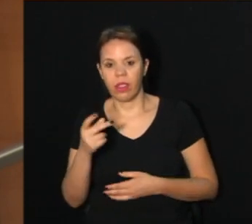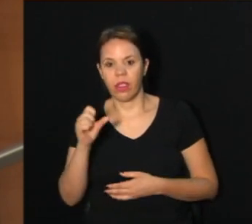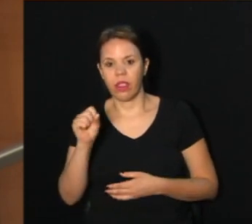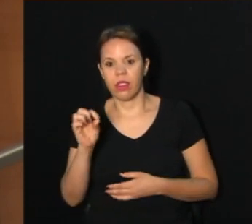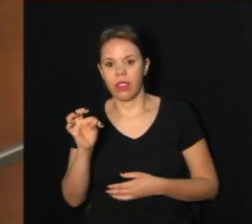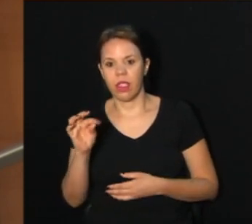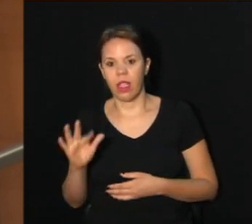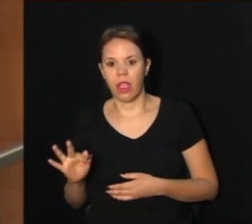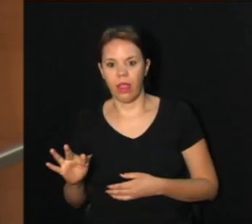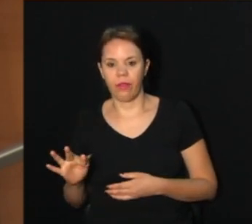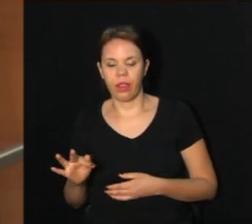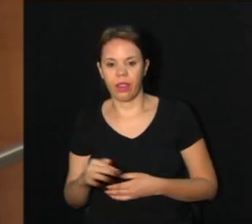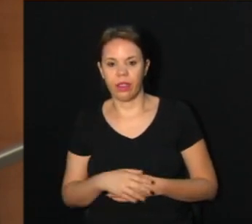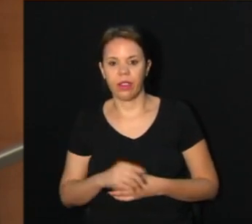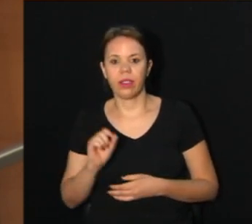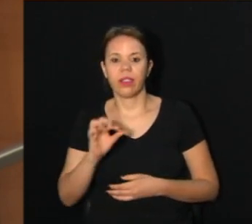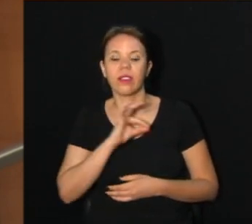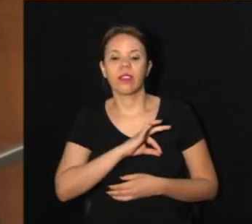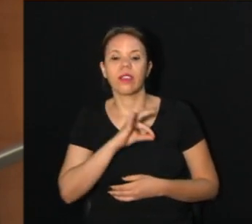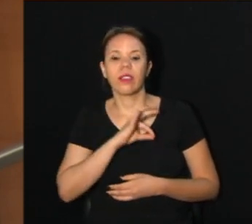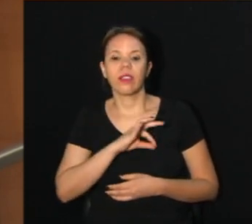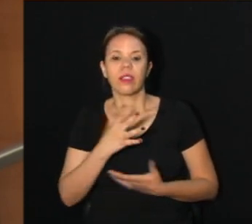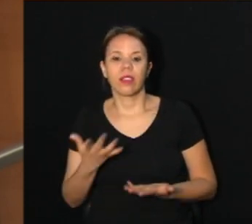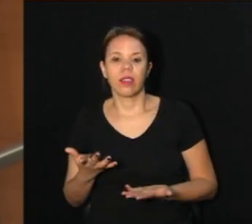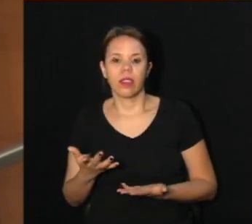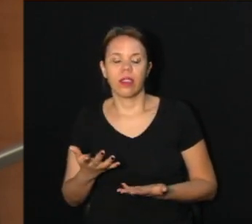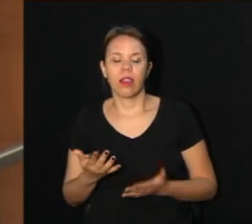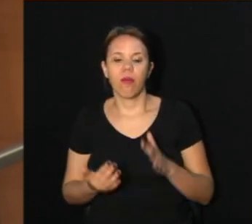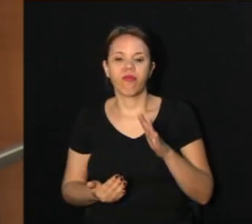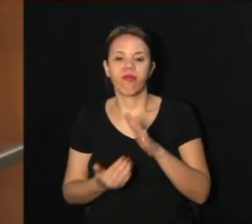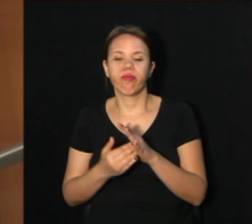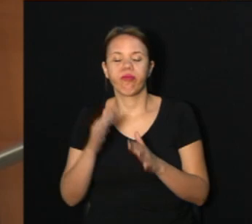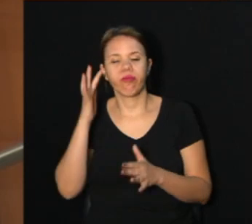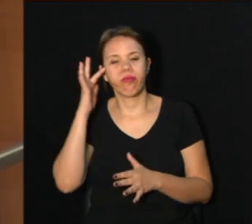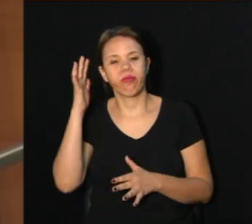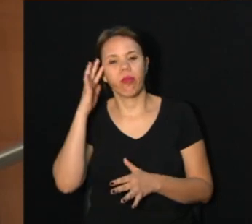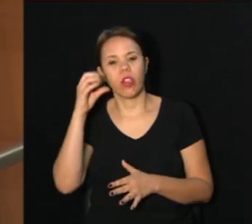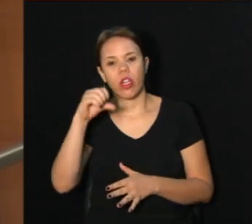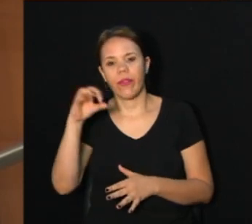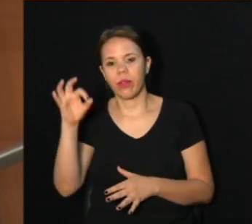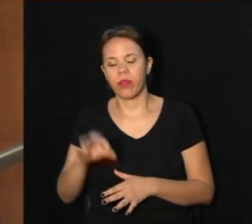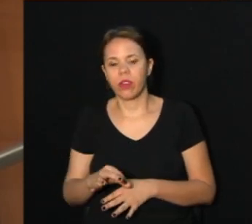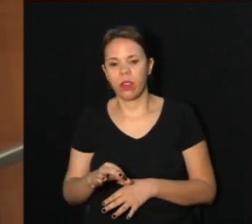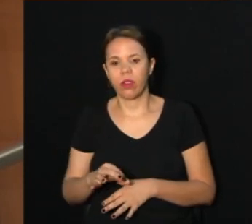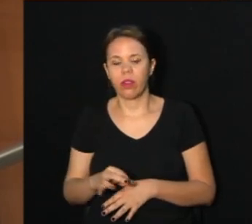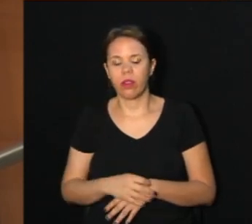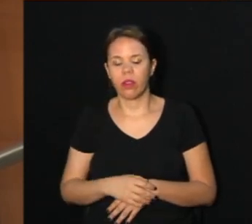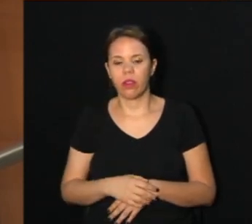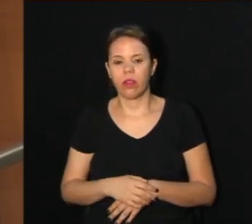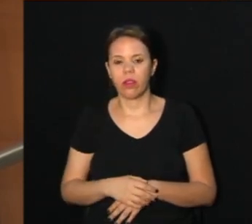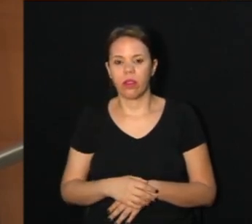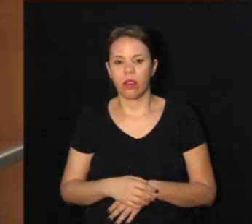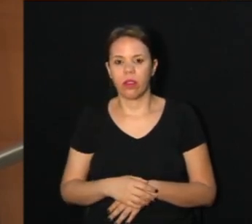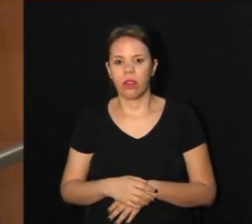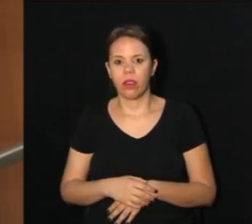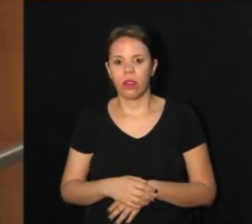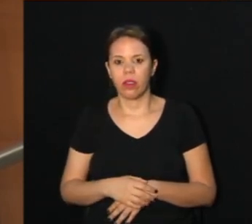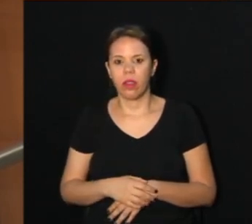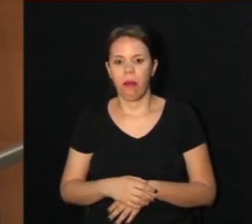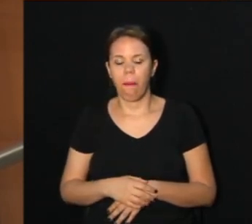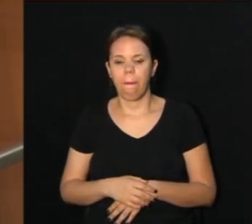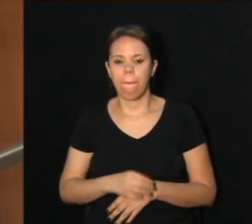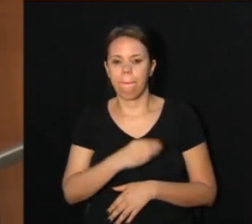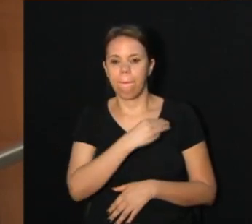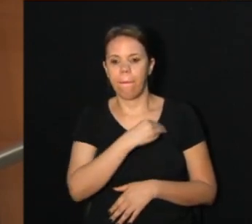STF, que é o salário do desembargador, o teto, vamos imaginar 90% do salário do ministro do